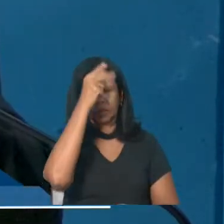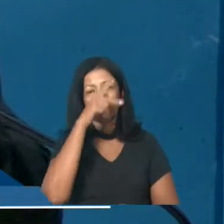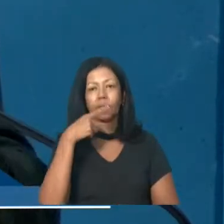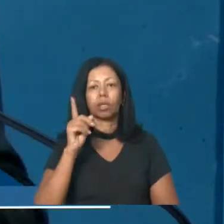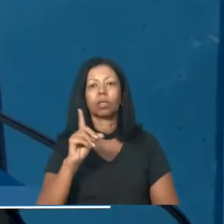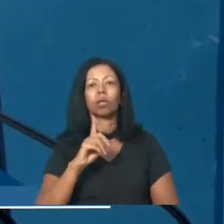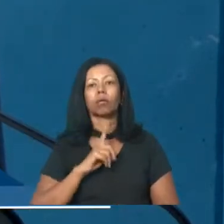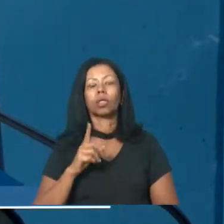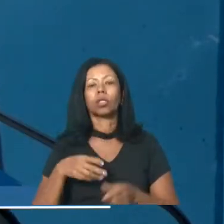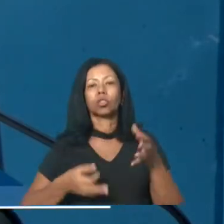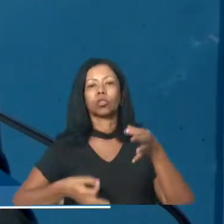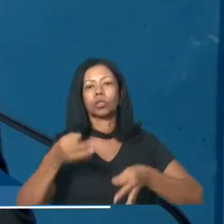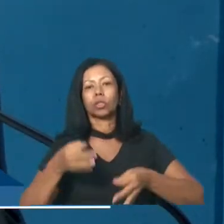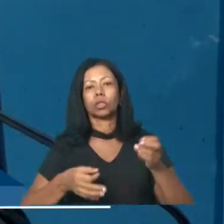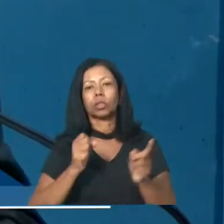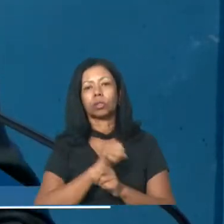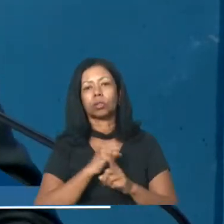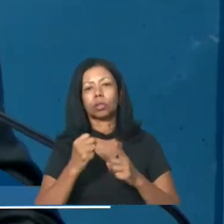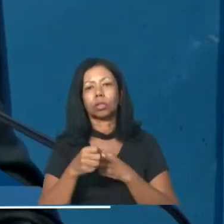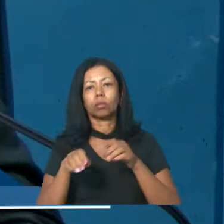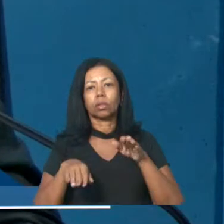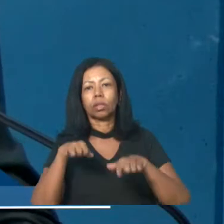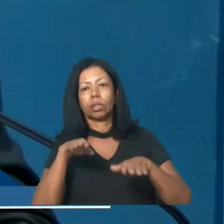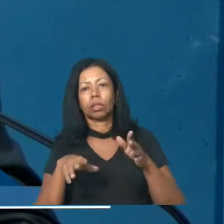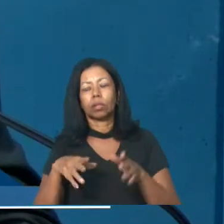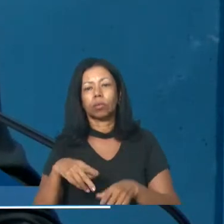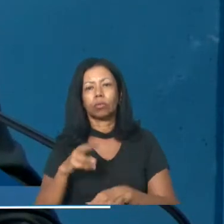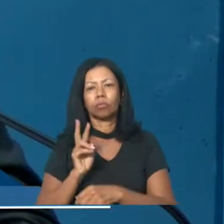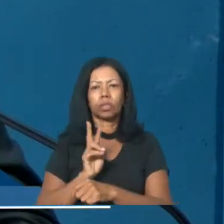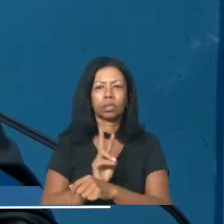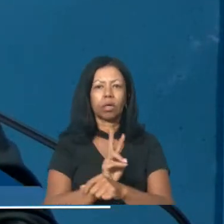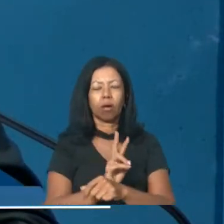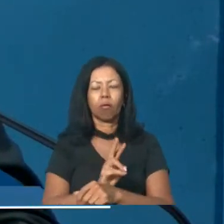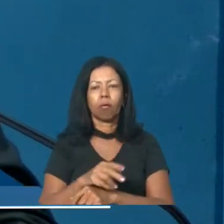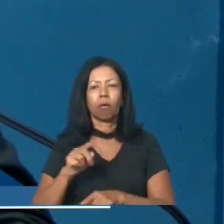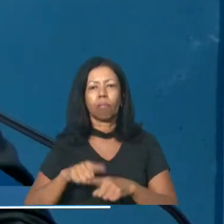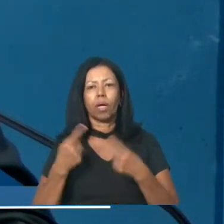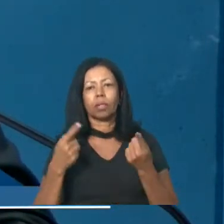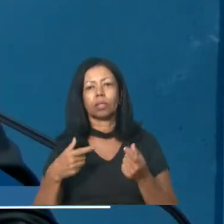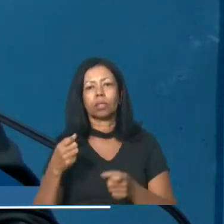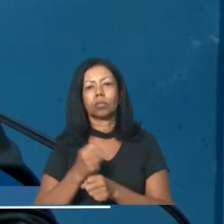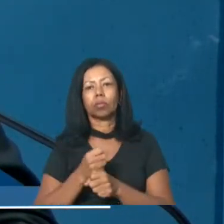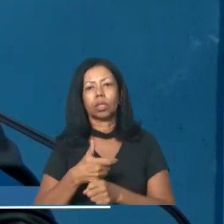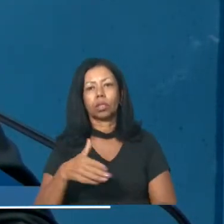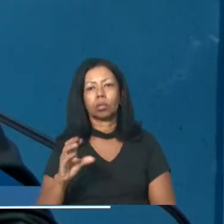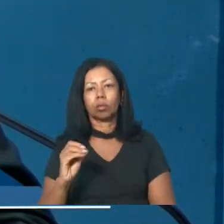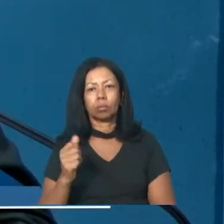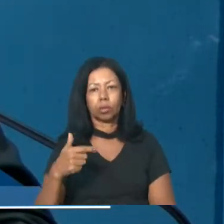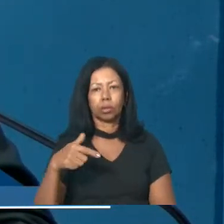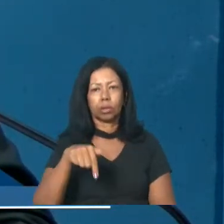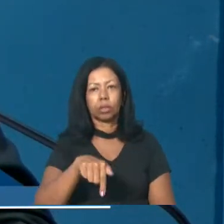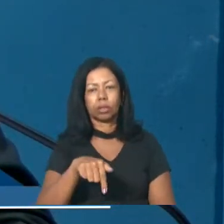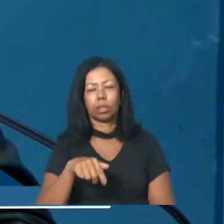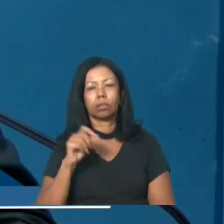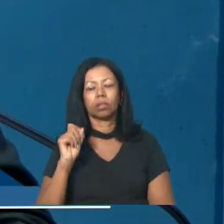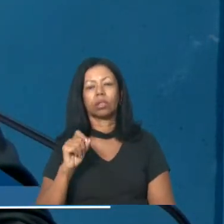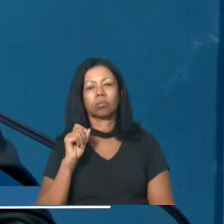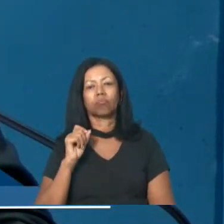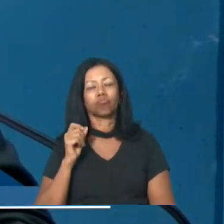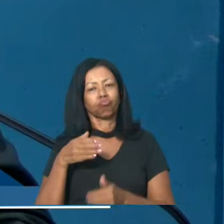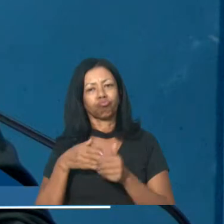justiça social sem equilíbrio fiscal. Porém, Sérgio, desde 2017, ele perseguiu de